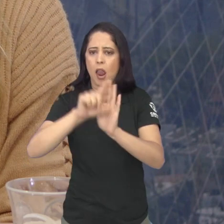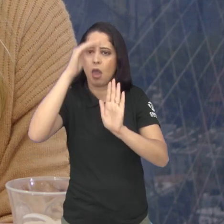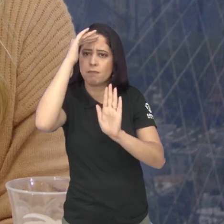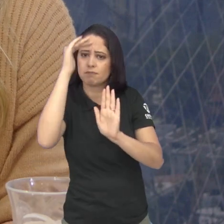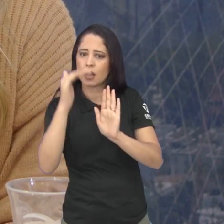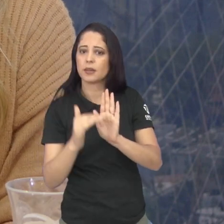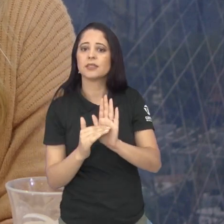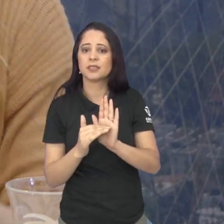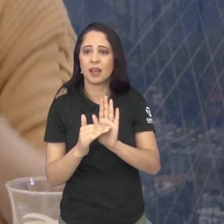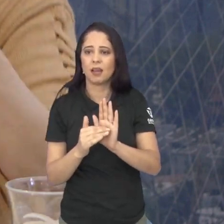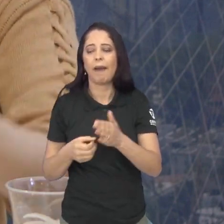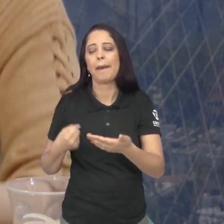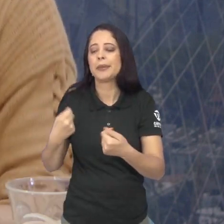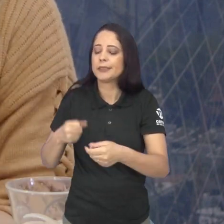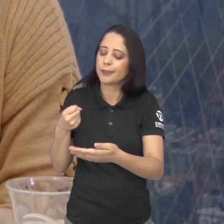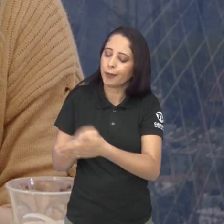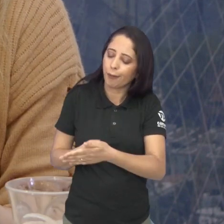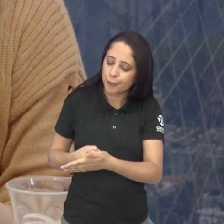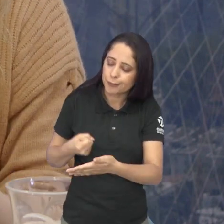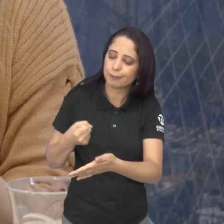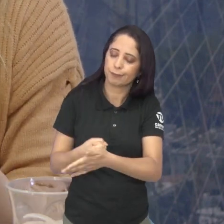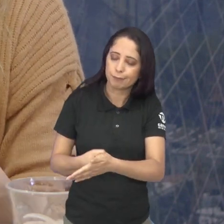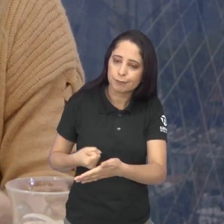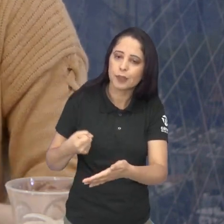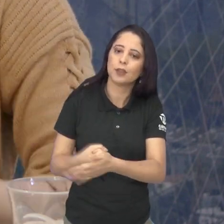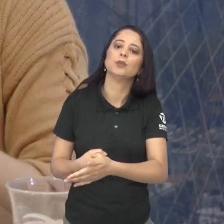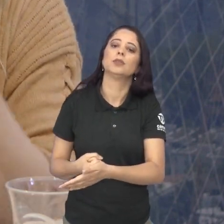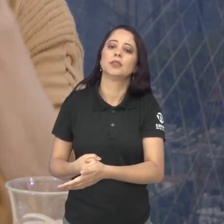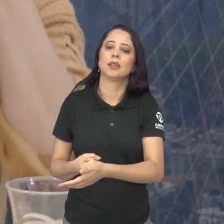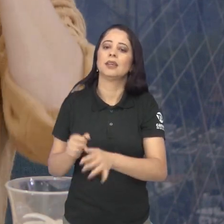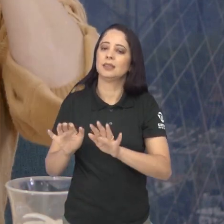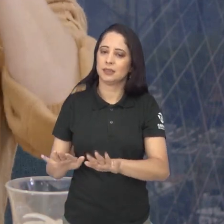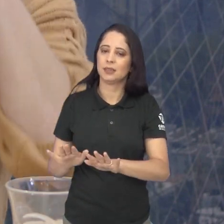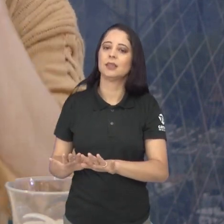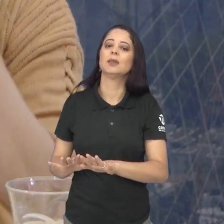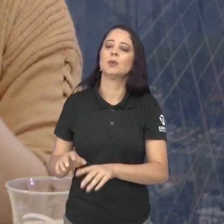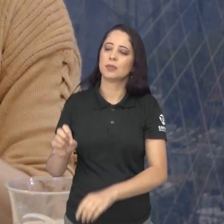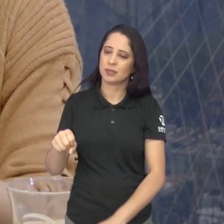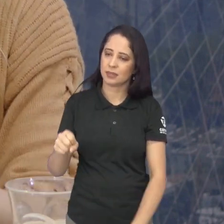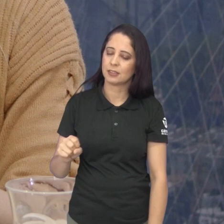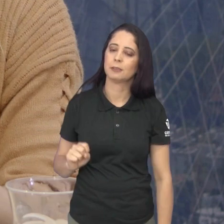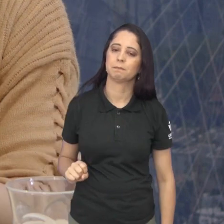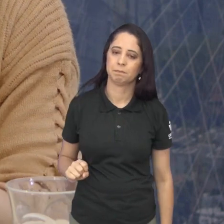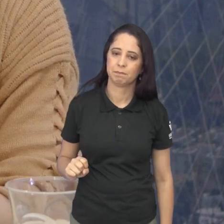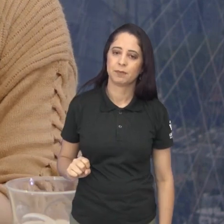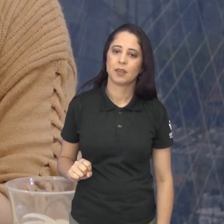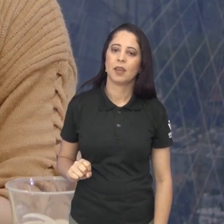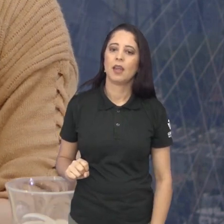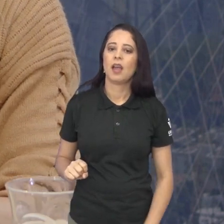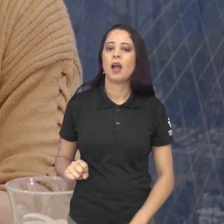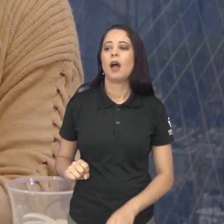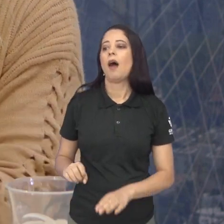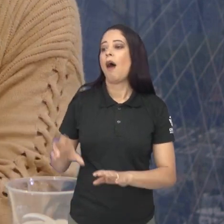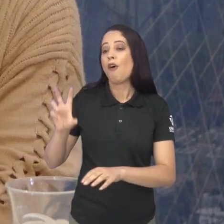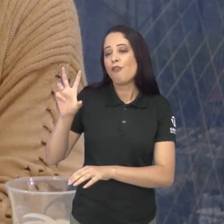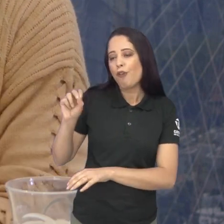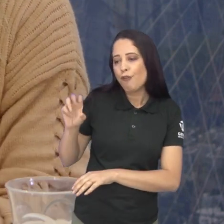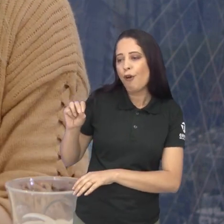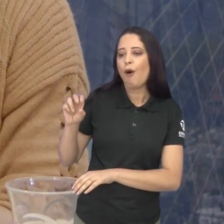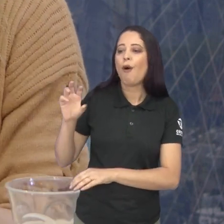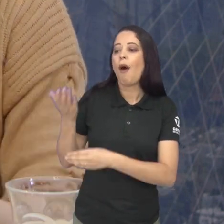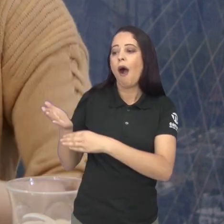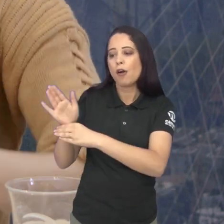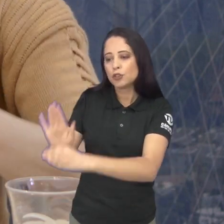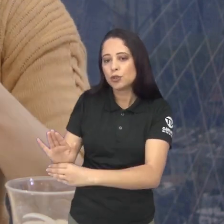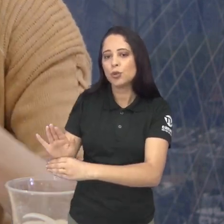sejam aplicadas, é mais uma luta. É uma briga. Né? É mais uma briga. Então acaba que fica muito naquela coisa da ajuda do vô e da